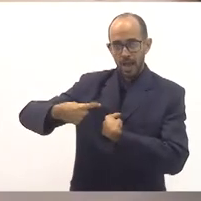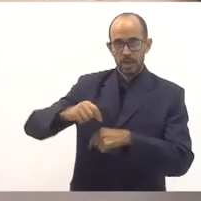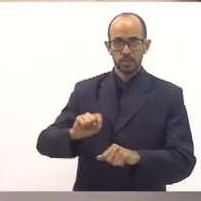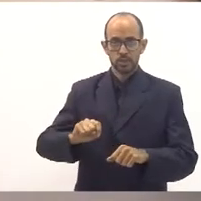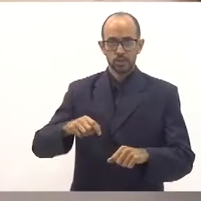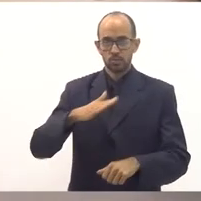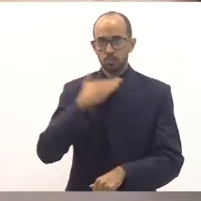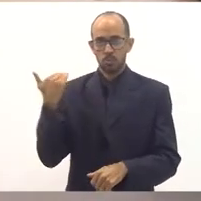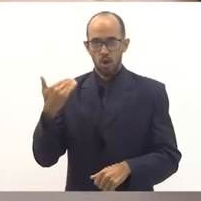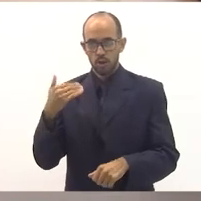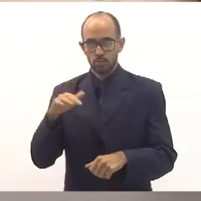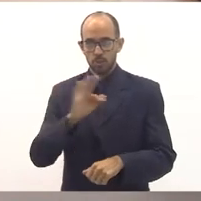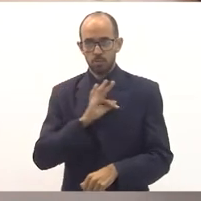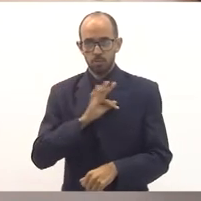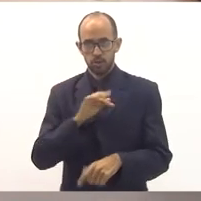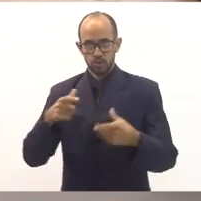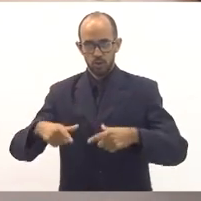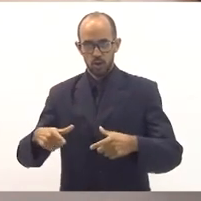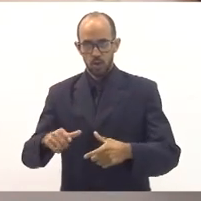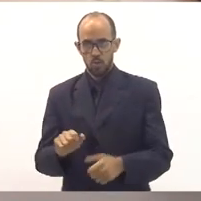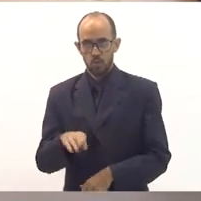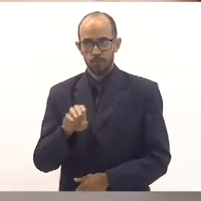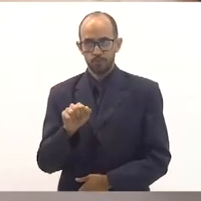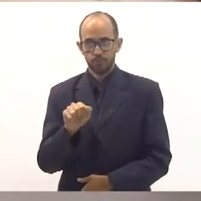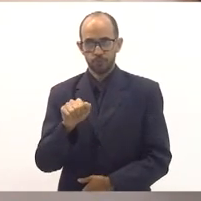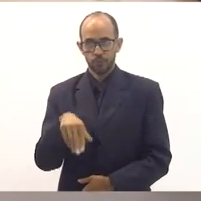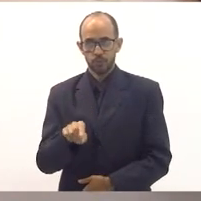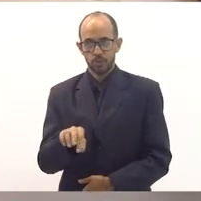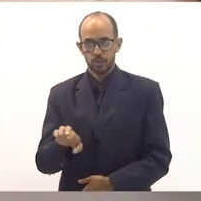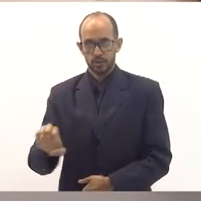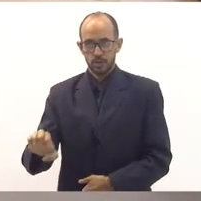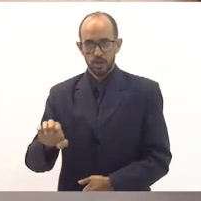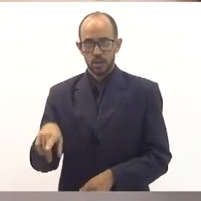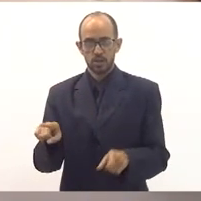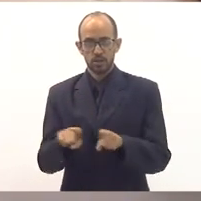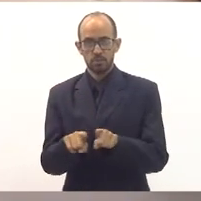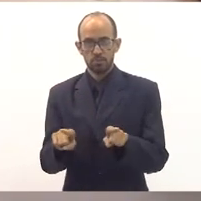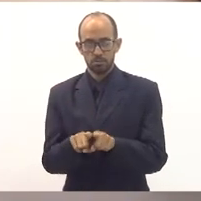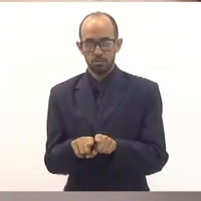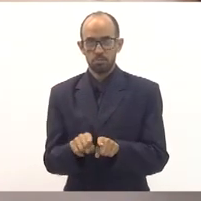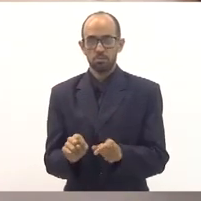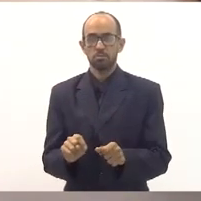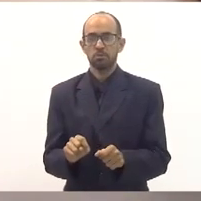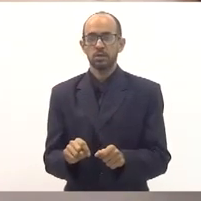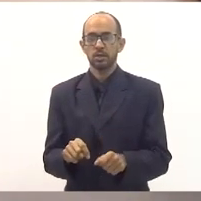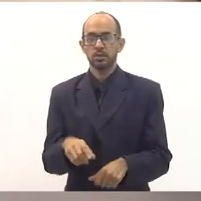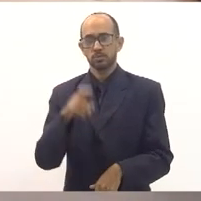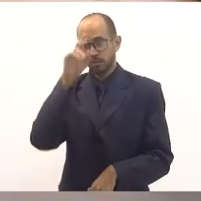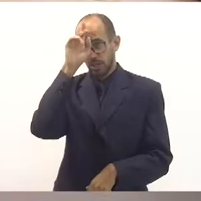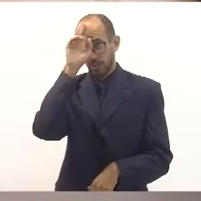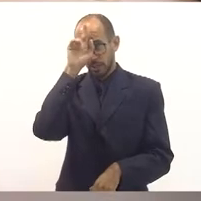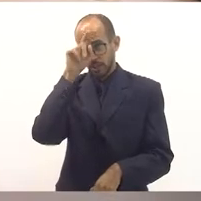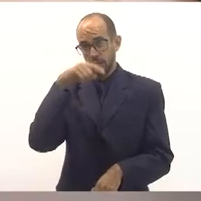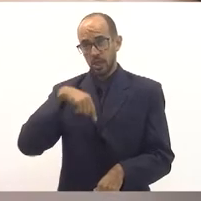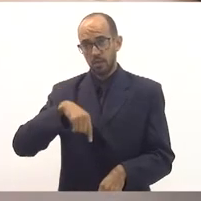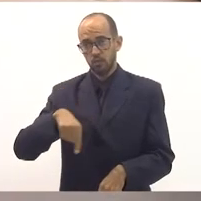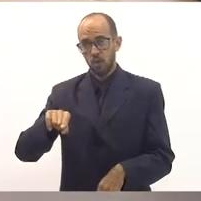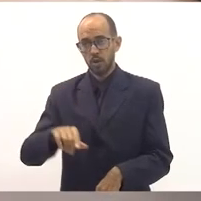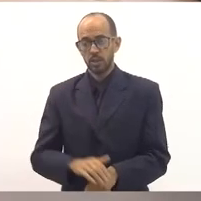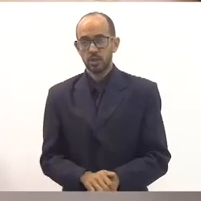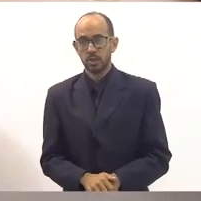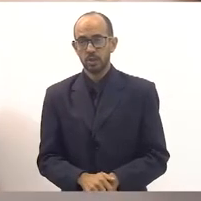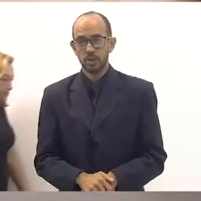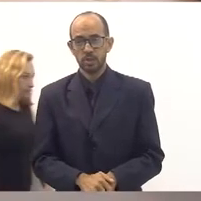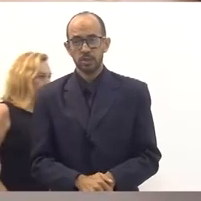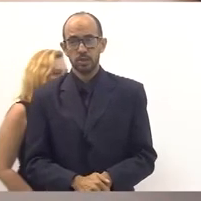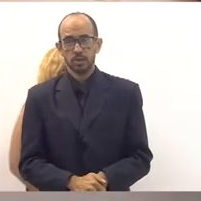pelos policiais locais o André Barros foi em Mesquita o André Barros a época por escrito é o